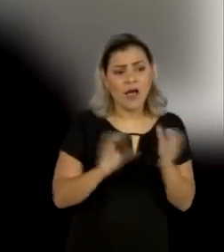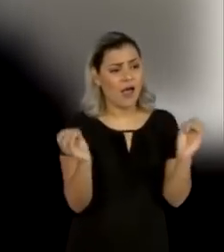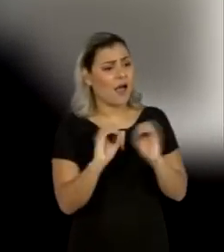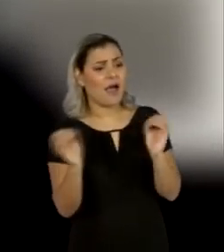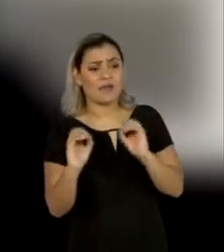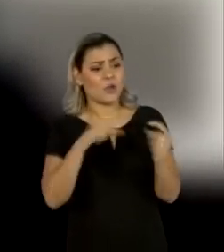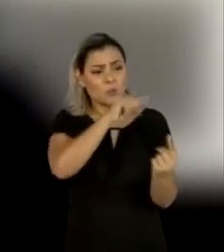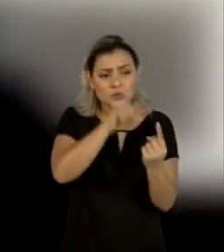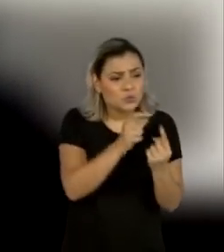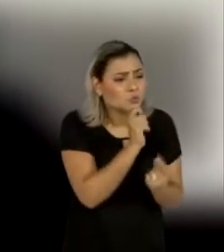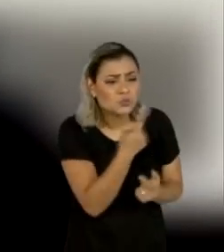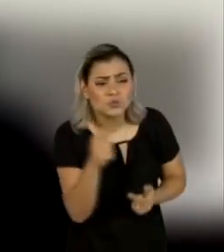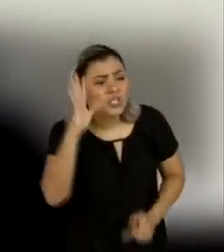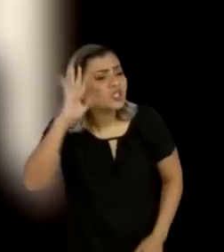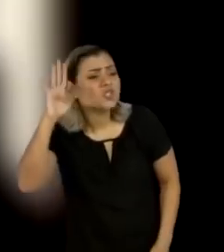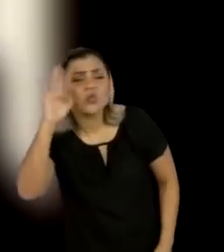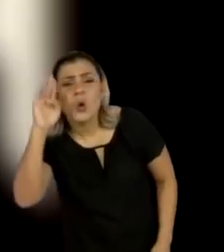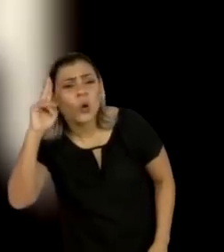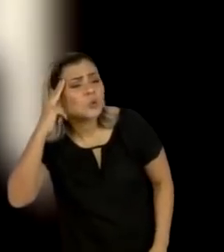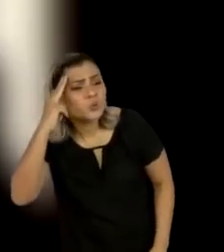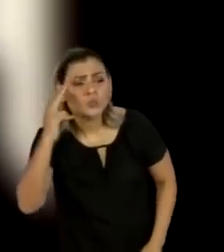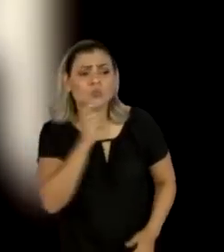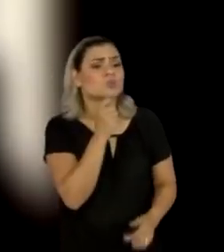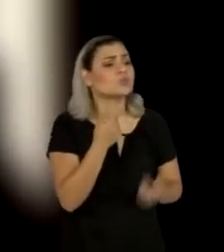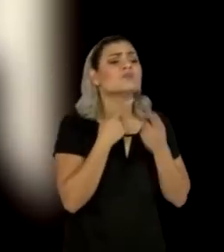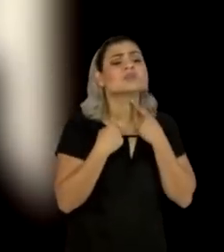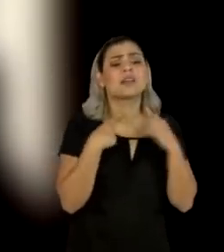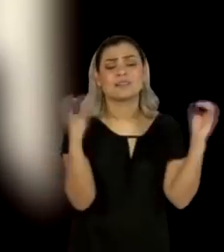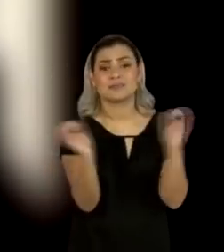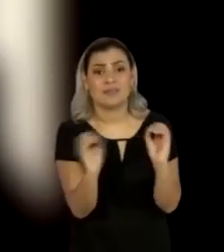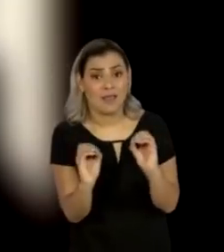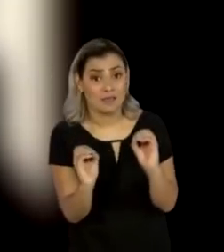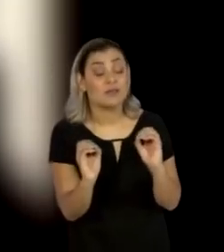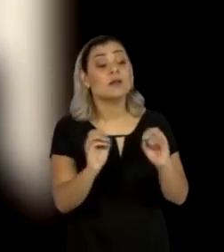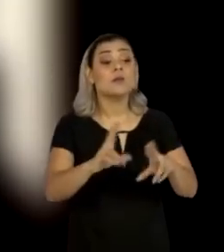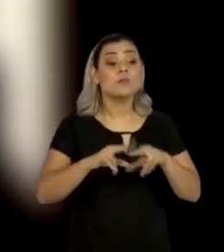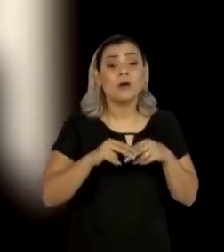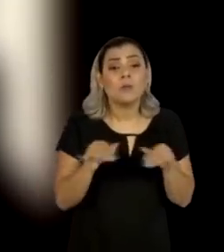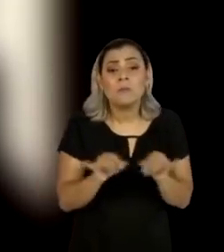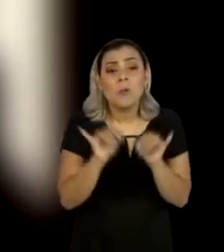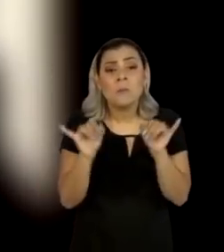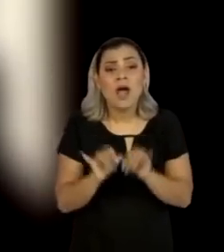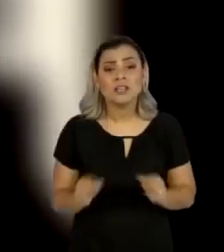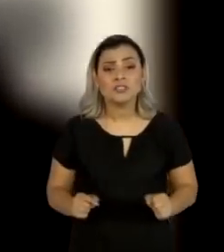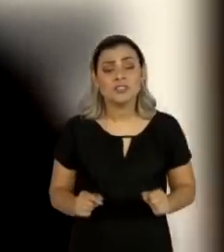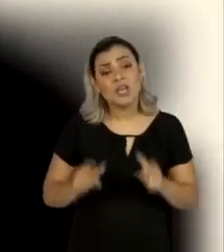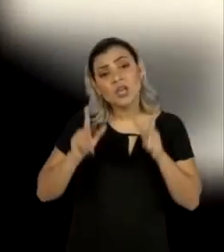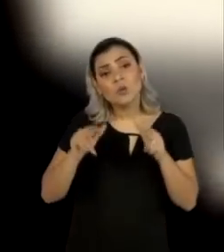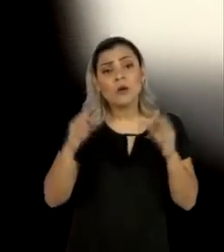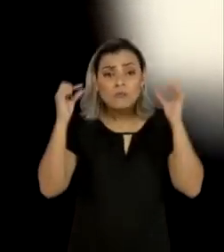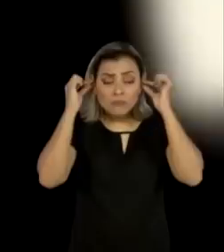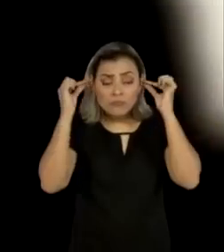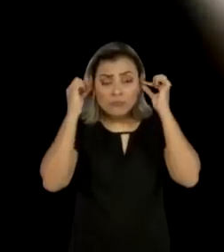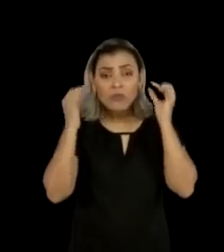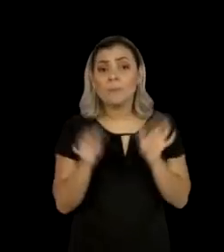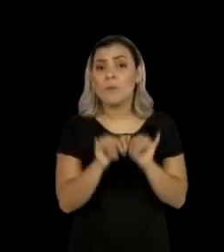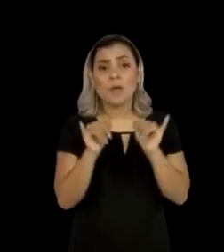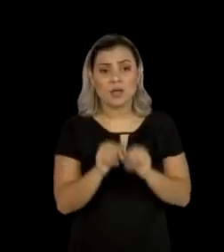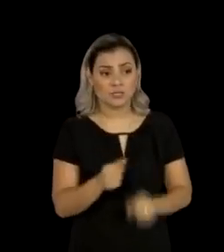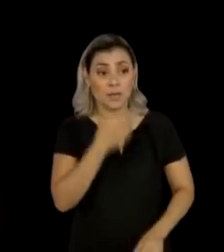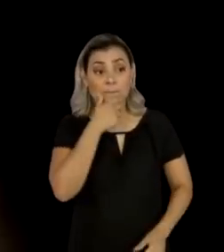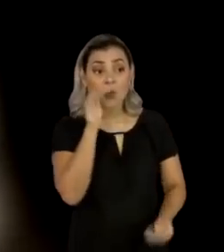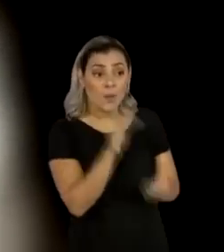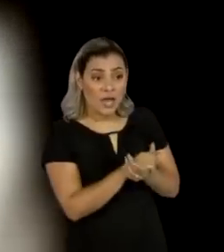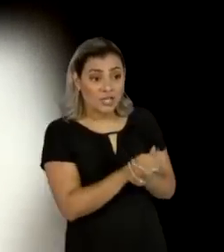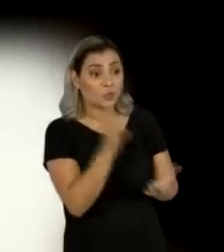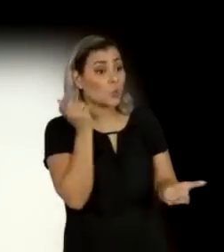tinha objetivo, não tinha sonhos. E as crises aconteciam por motivos bobos, como um fone de ouvidos. Meu marido deixou